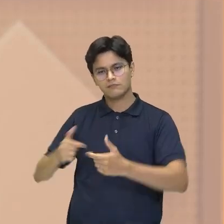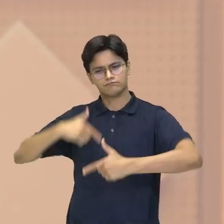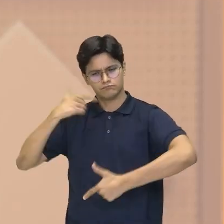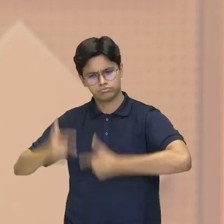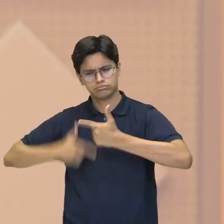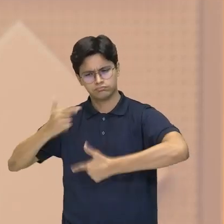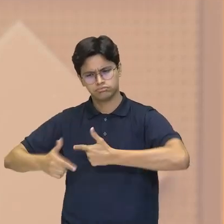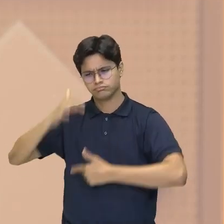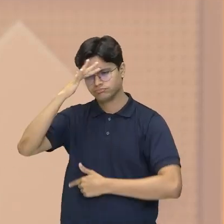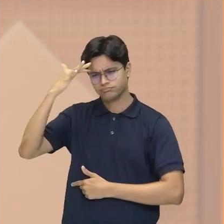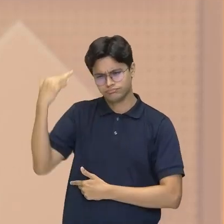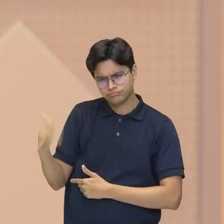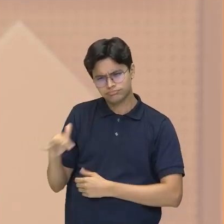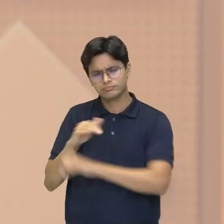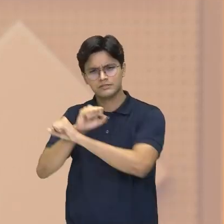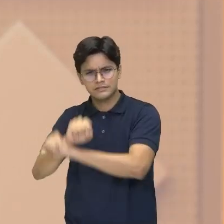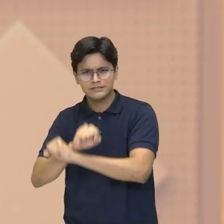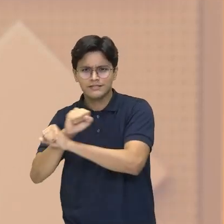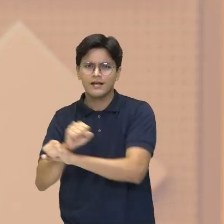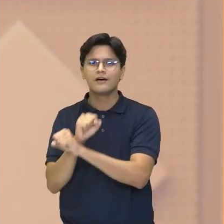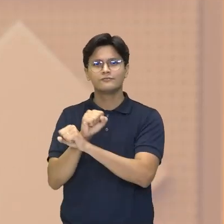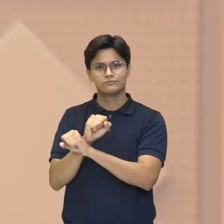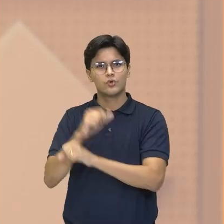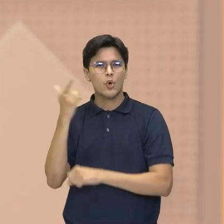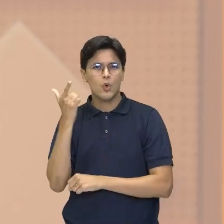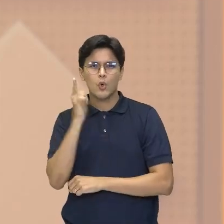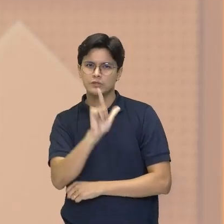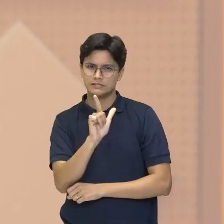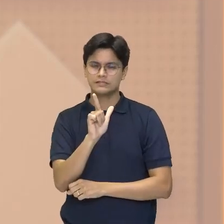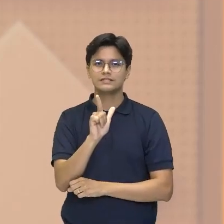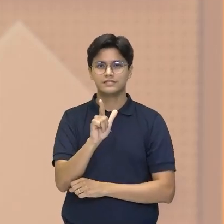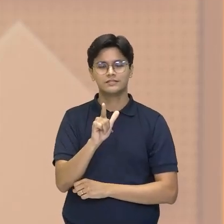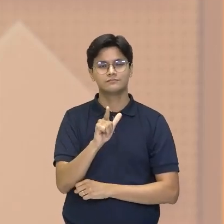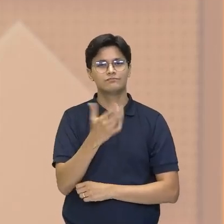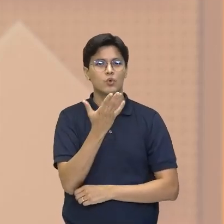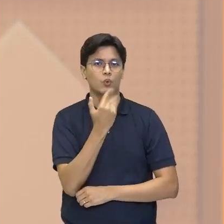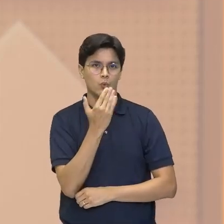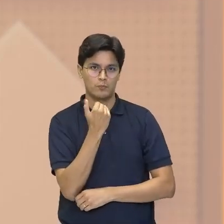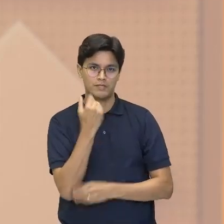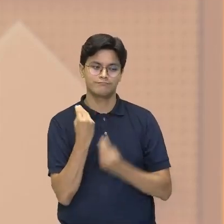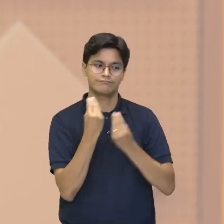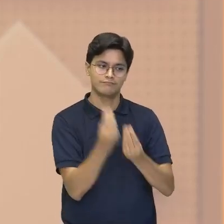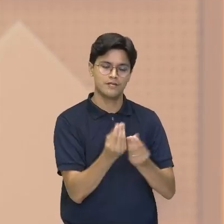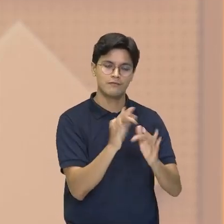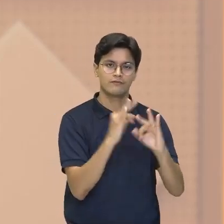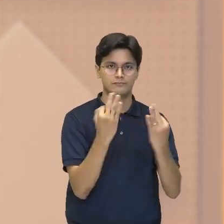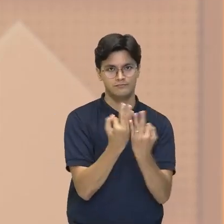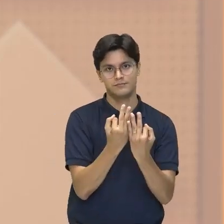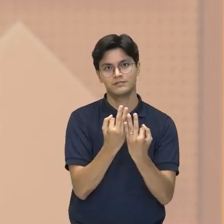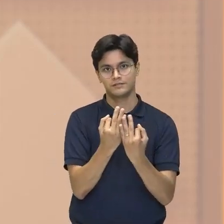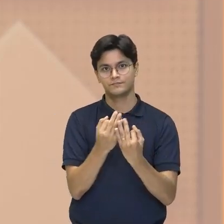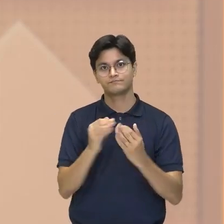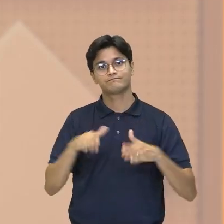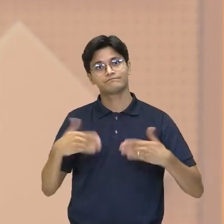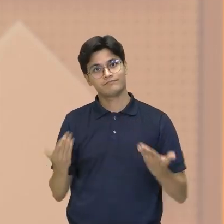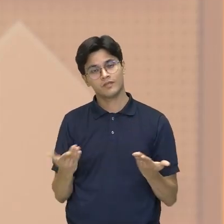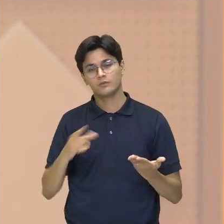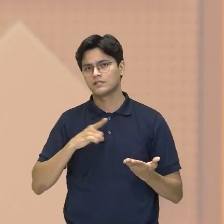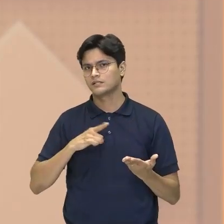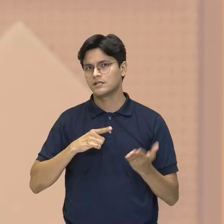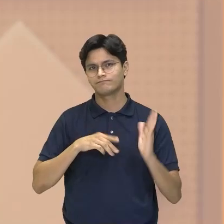da salvação da sua família. Então, esses são alguns dos métodos que a pessoa poderia se